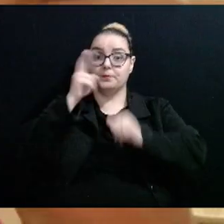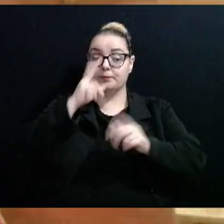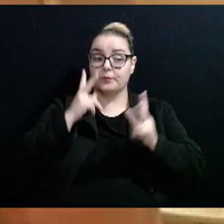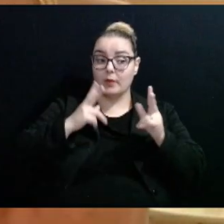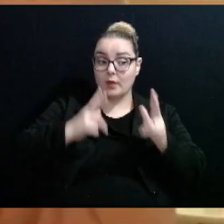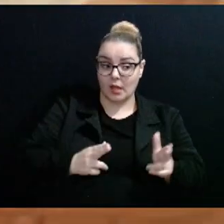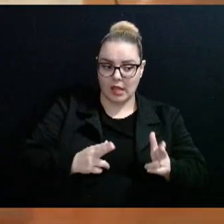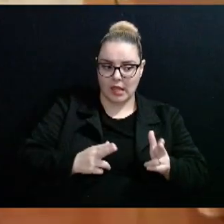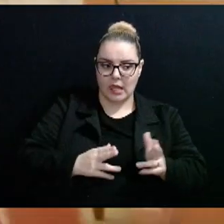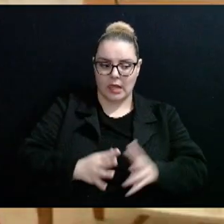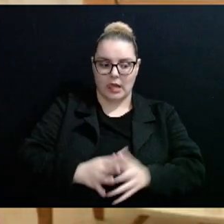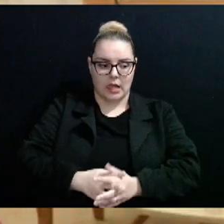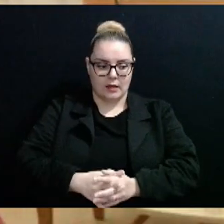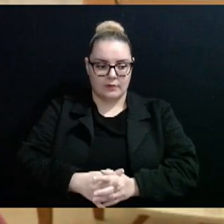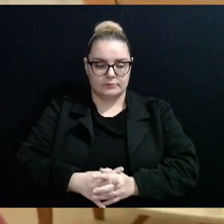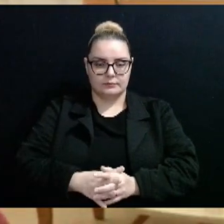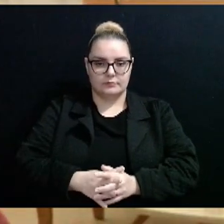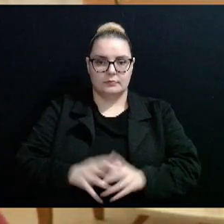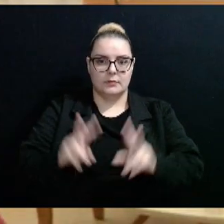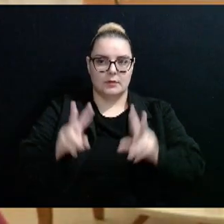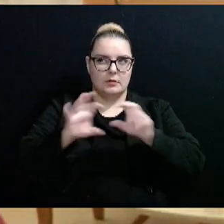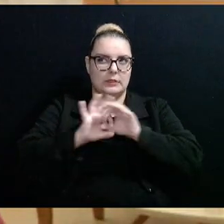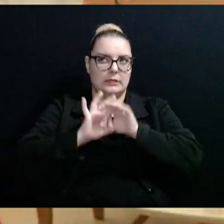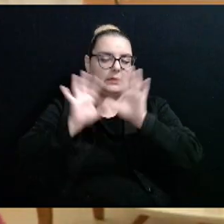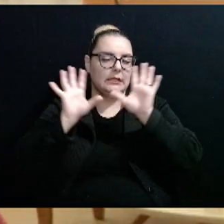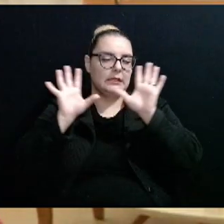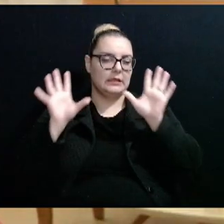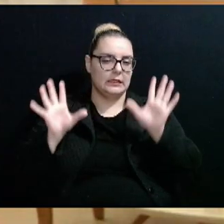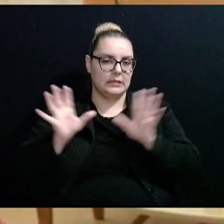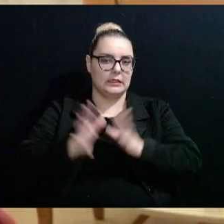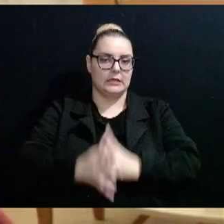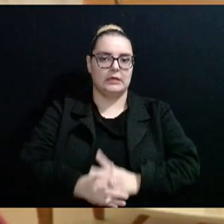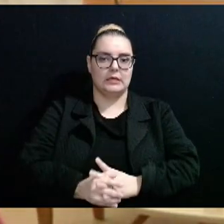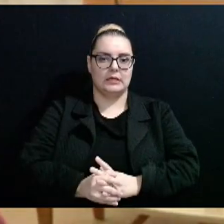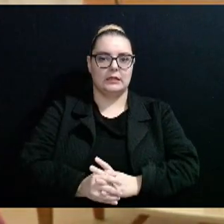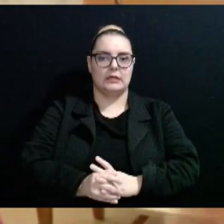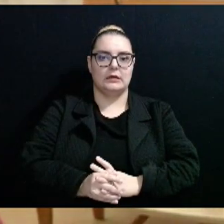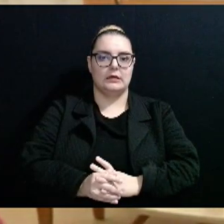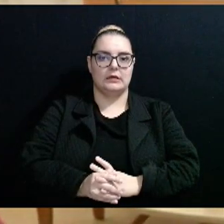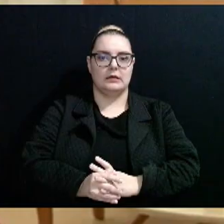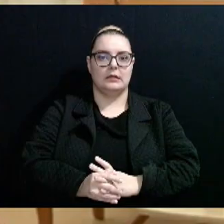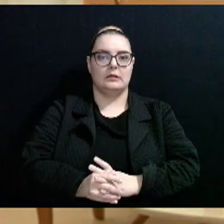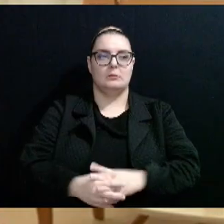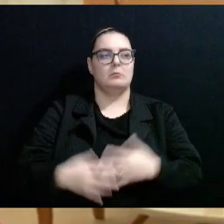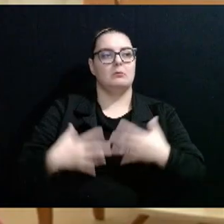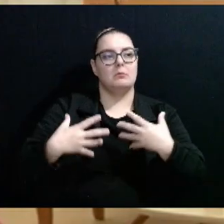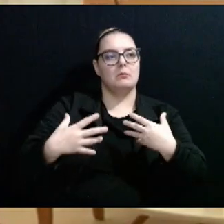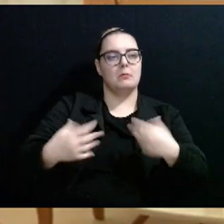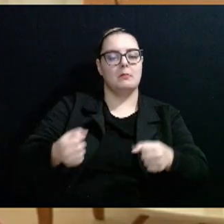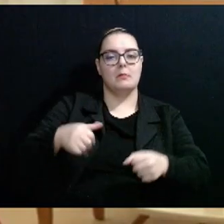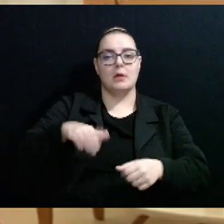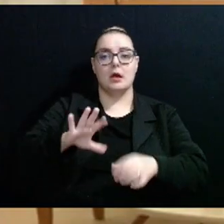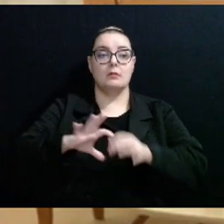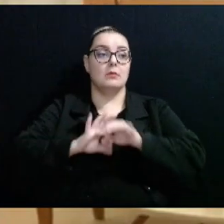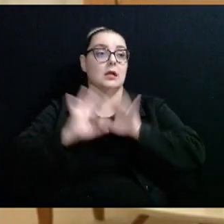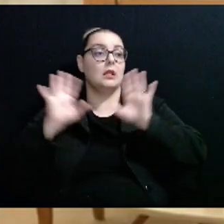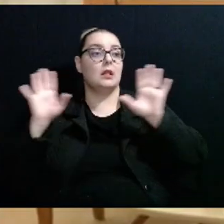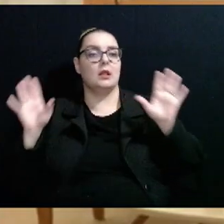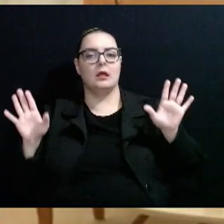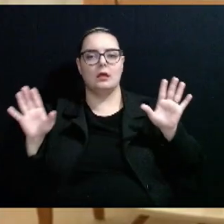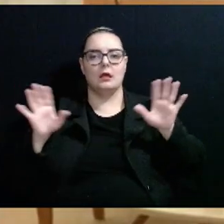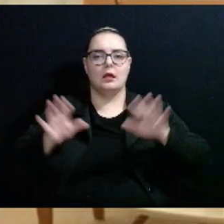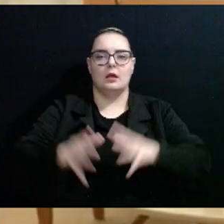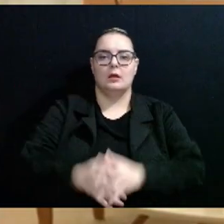nos liberasse, né? Para sermos mais aceitos, mais livres. E veja